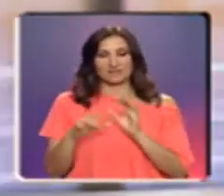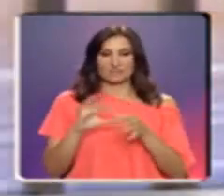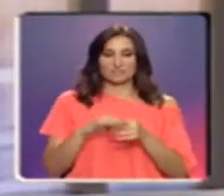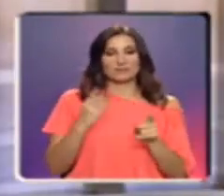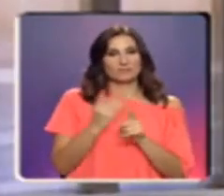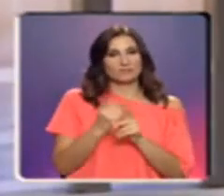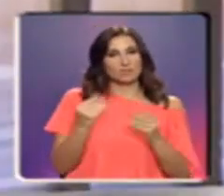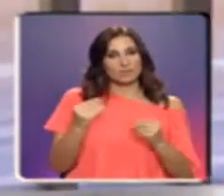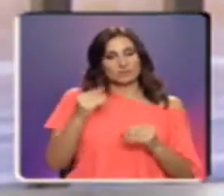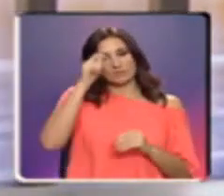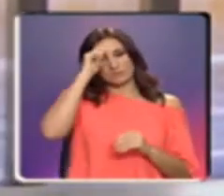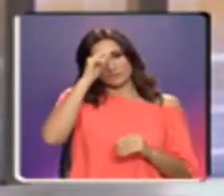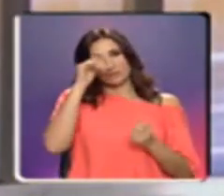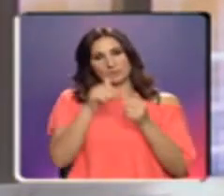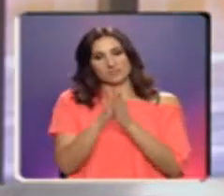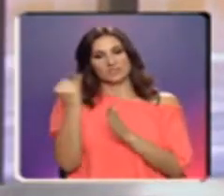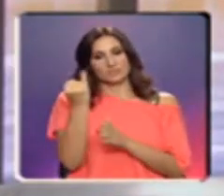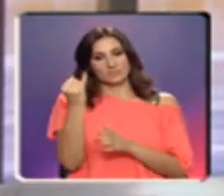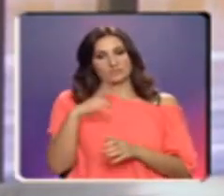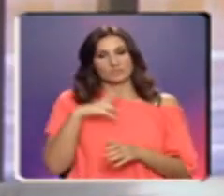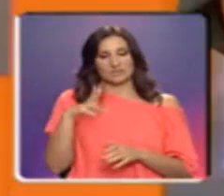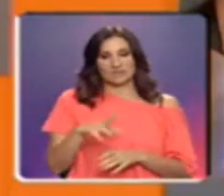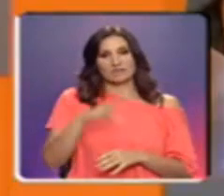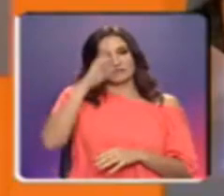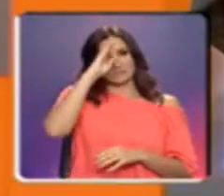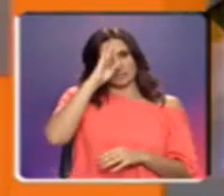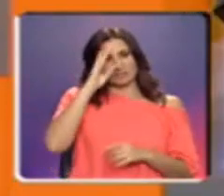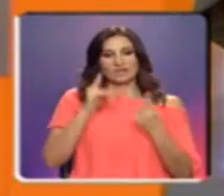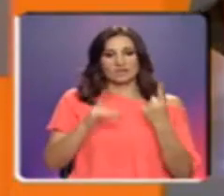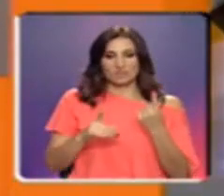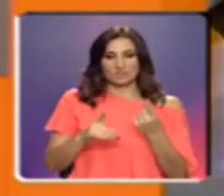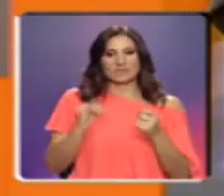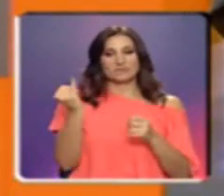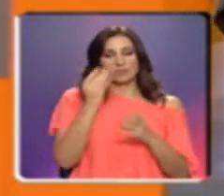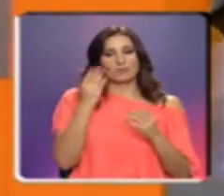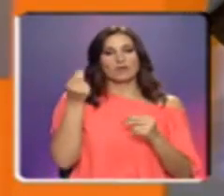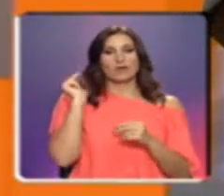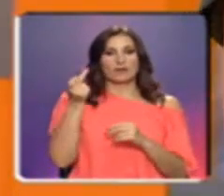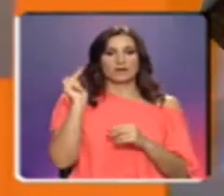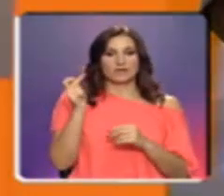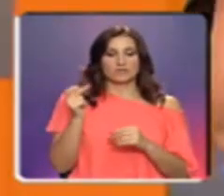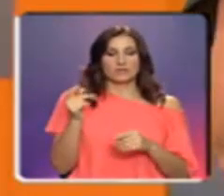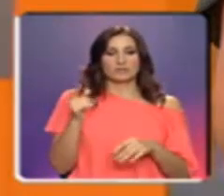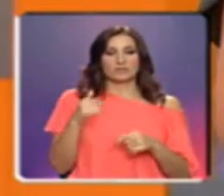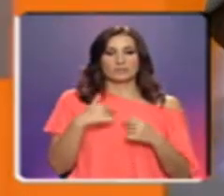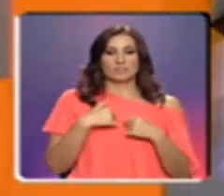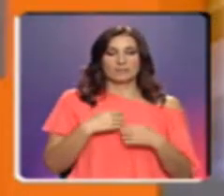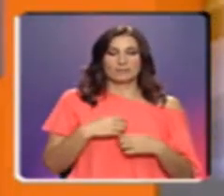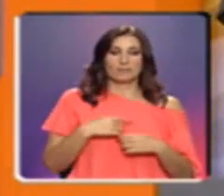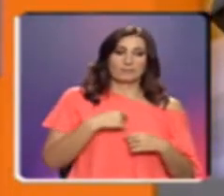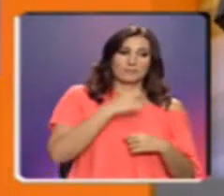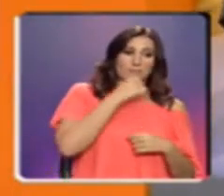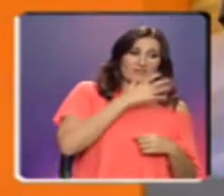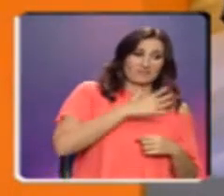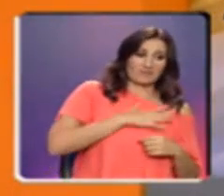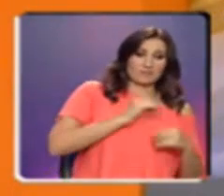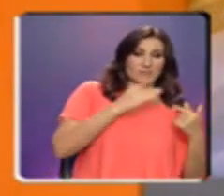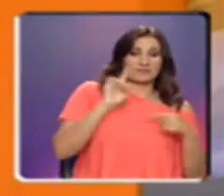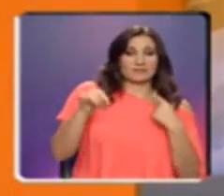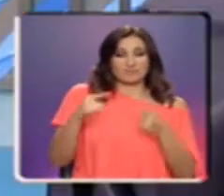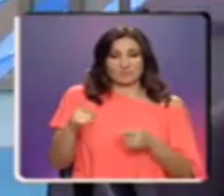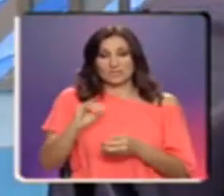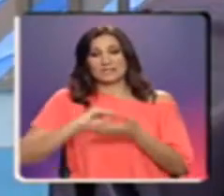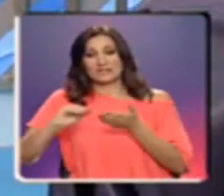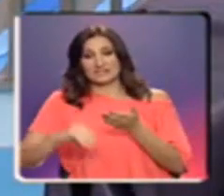muito respeito por todas as instituições em Portugal. E o Sporting é uma delas com muitos anos e, portanto, eu primeiro faço-me do Benfica e depois assino do Sporting,